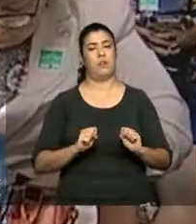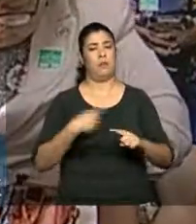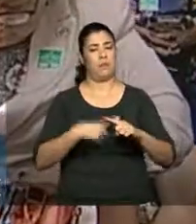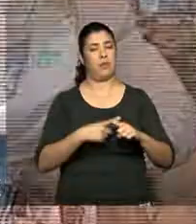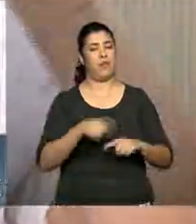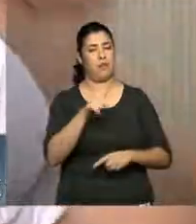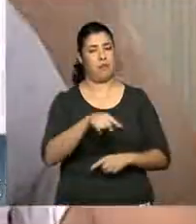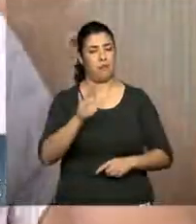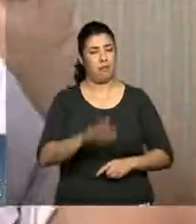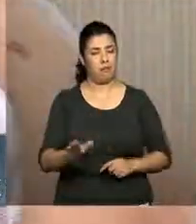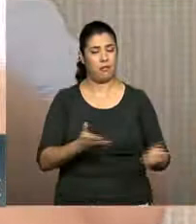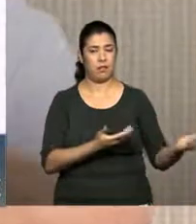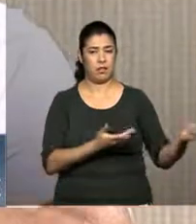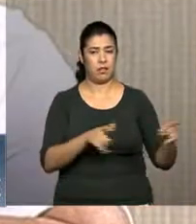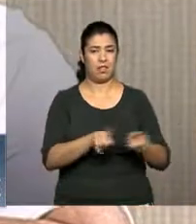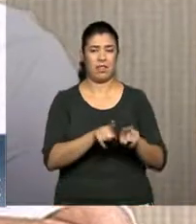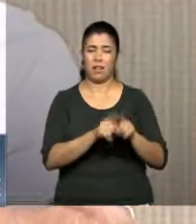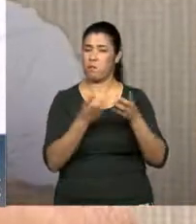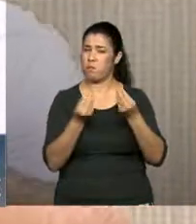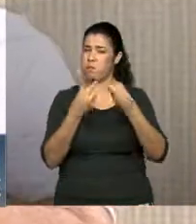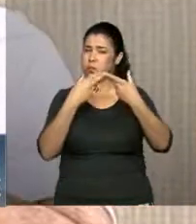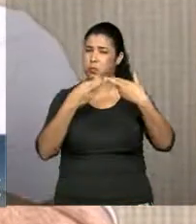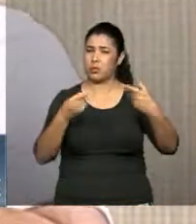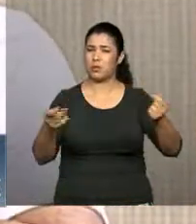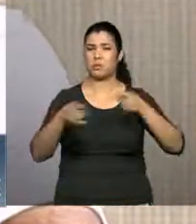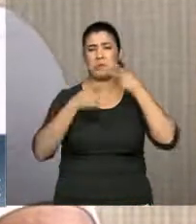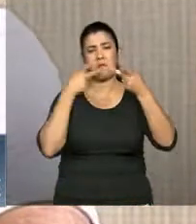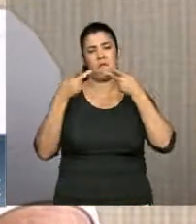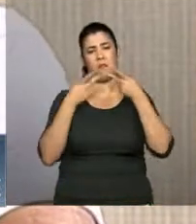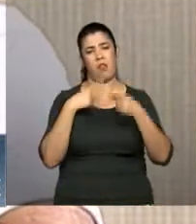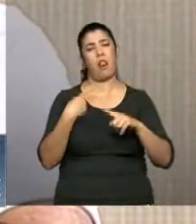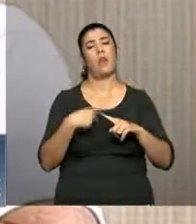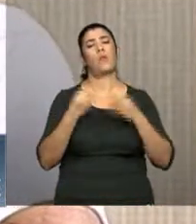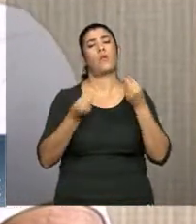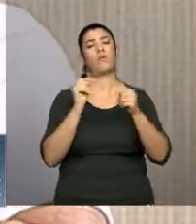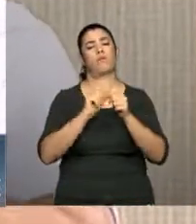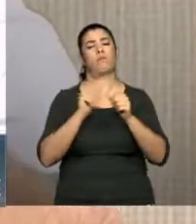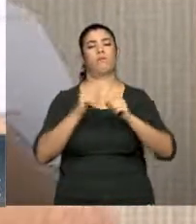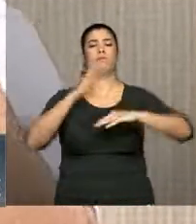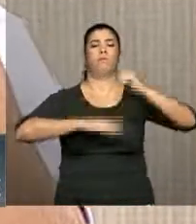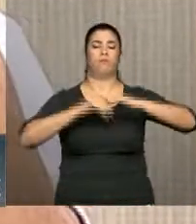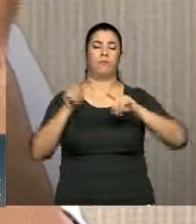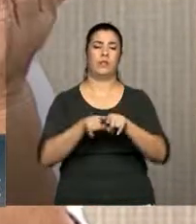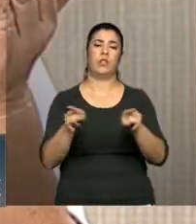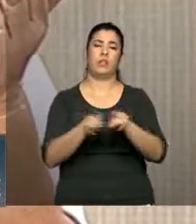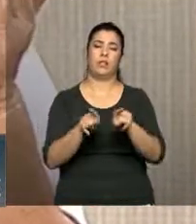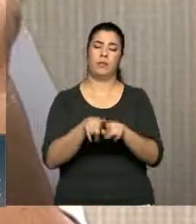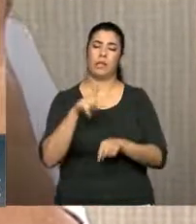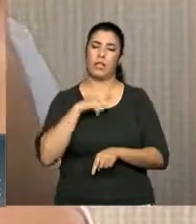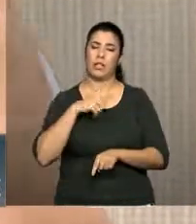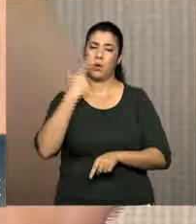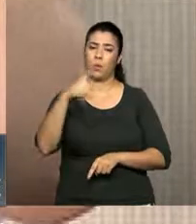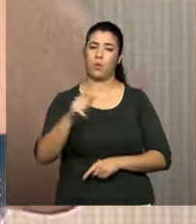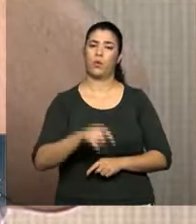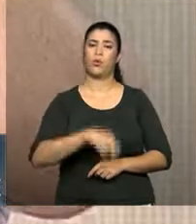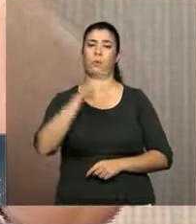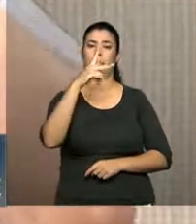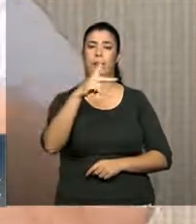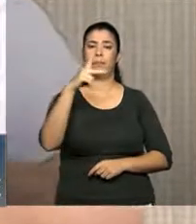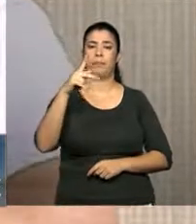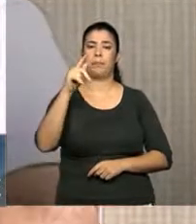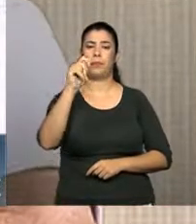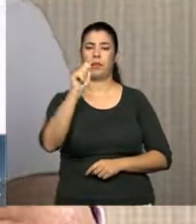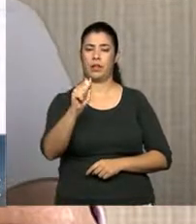tem muito a nos dizer sobre o que a gente precisa fazer né temos o ppa ou seja todos os nossos